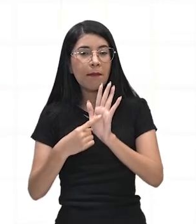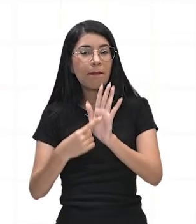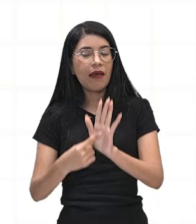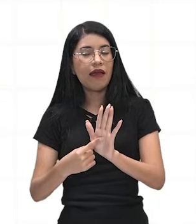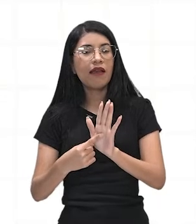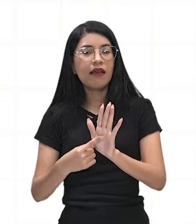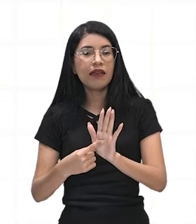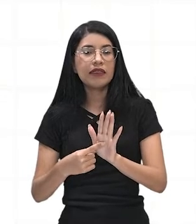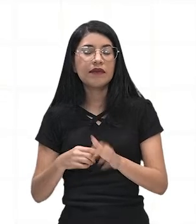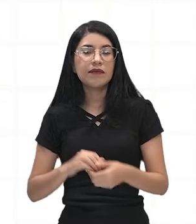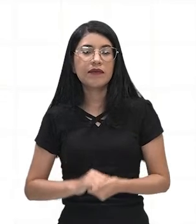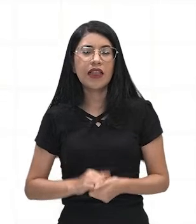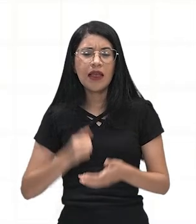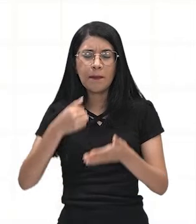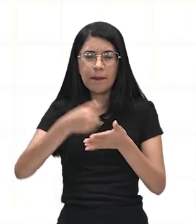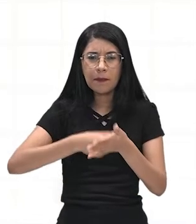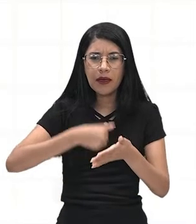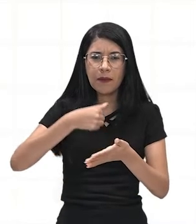porque insistiram